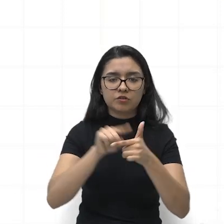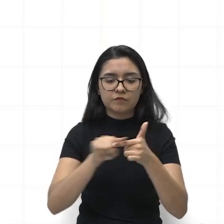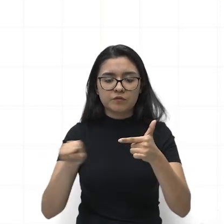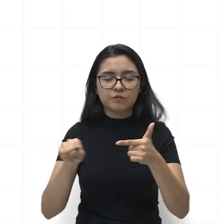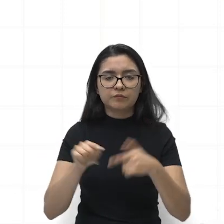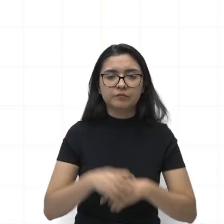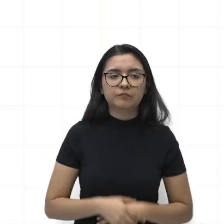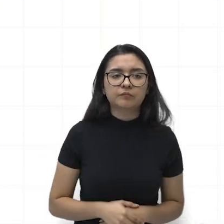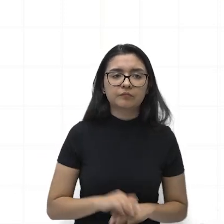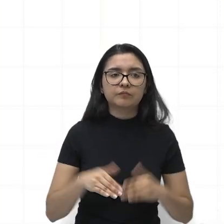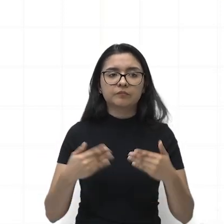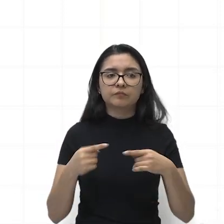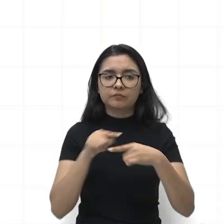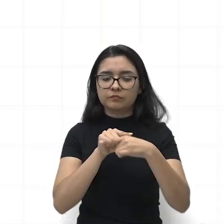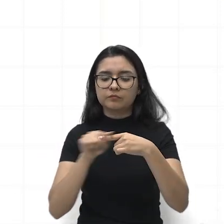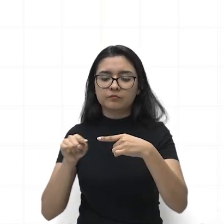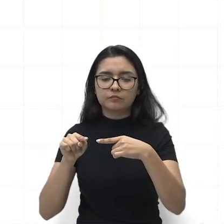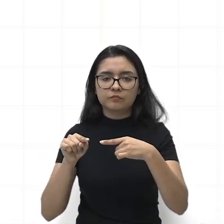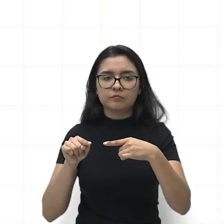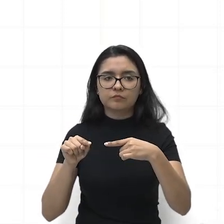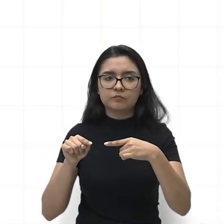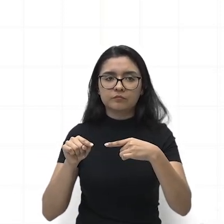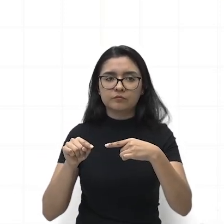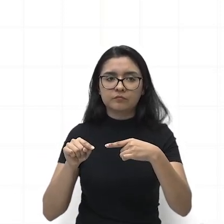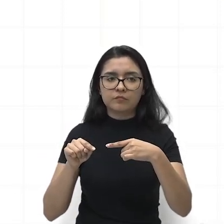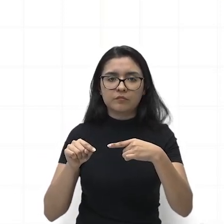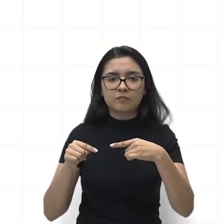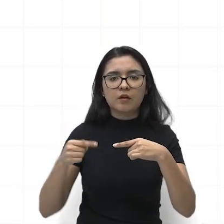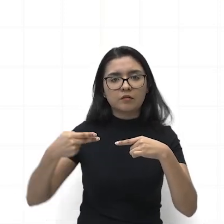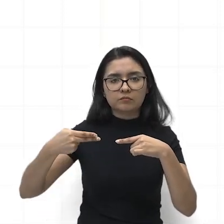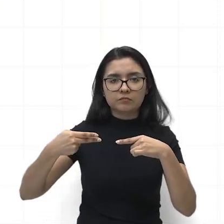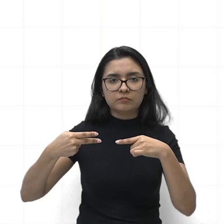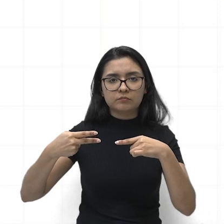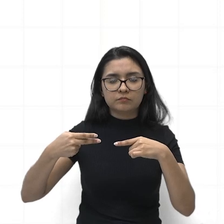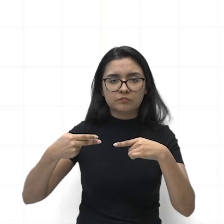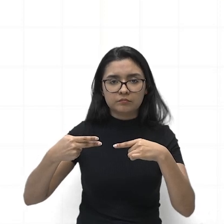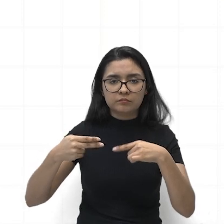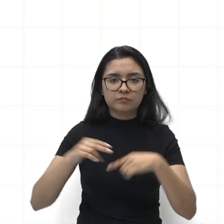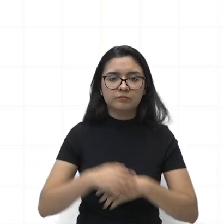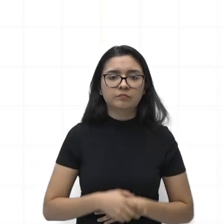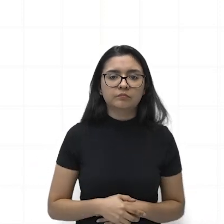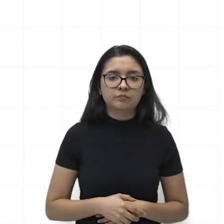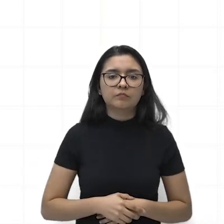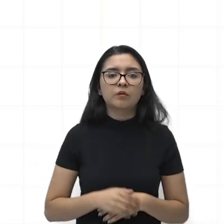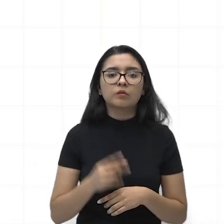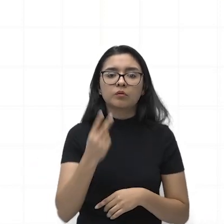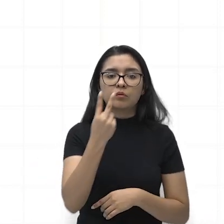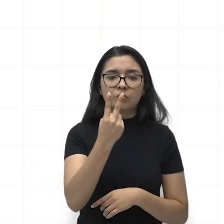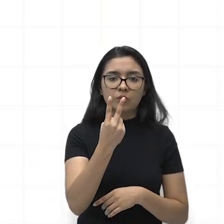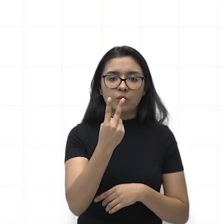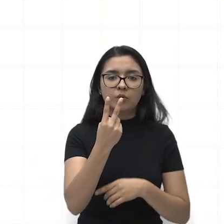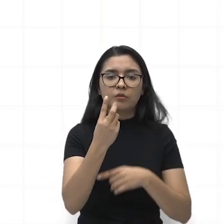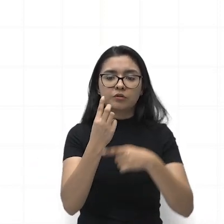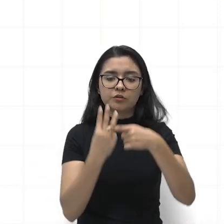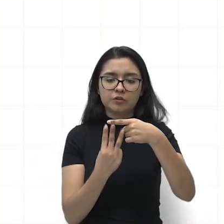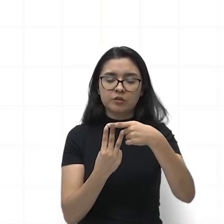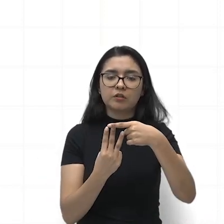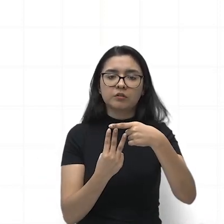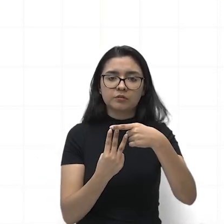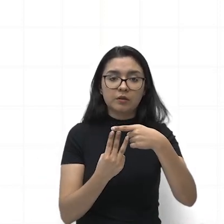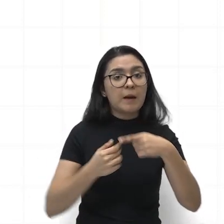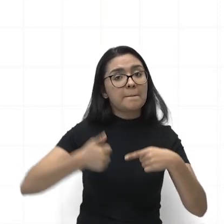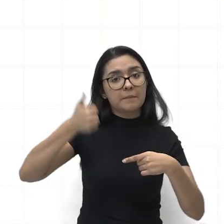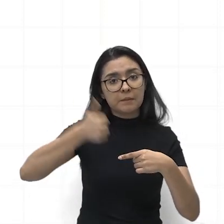da seguinte maneira, o traço está na direção da igualdade, ó. Então, a parte 2/3 equivale à